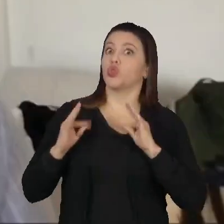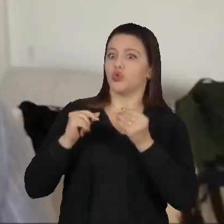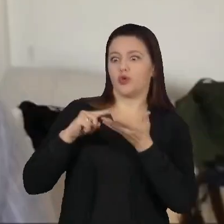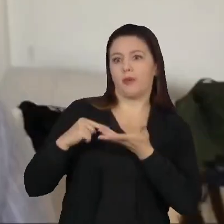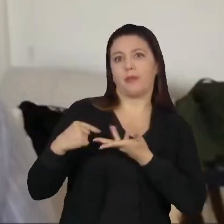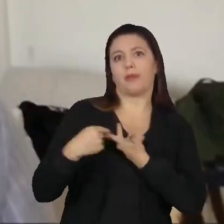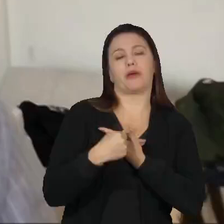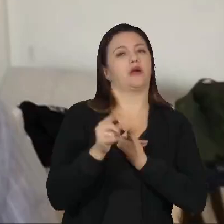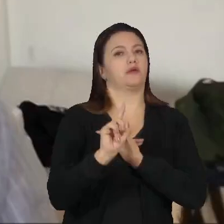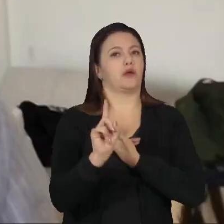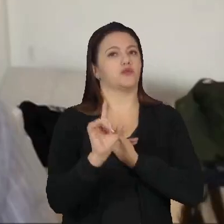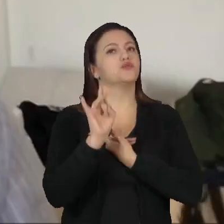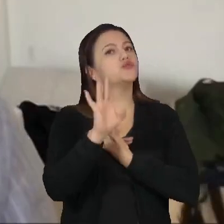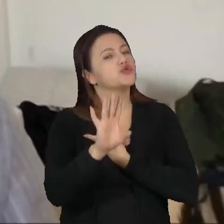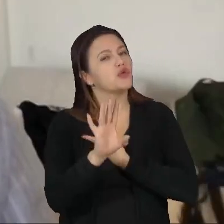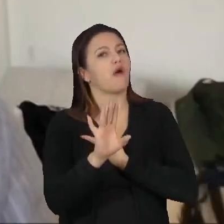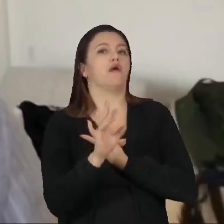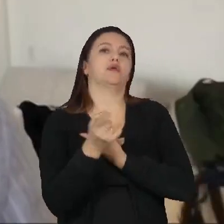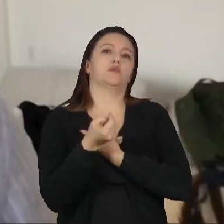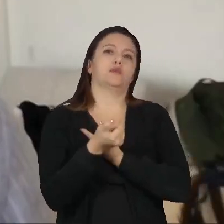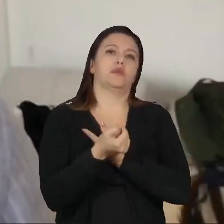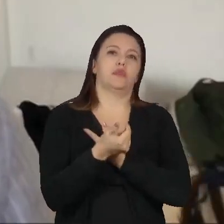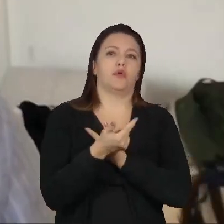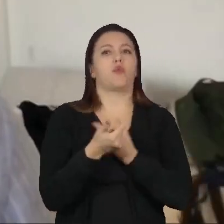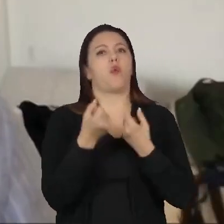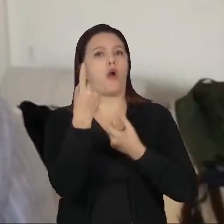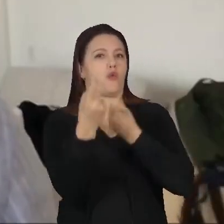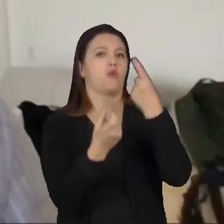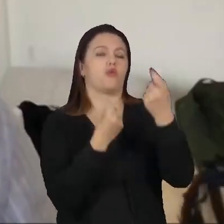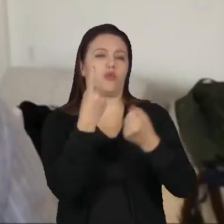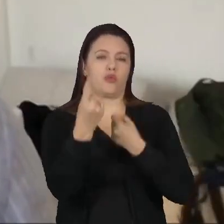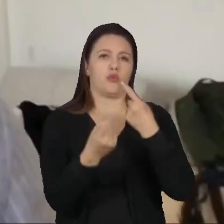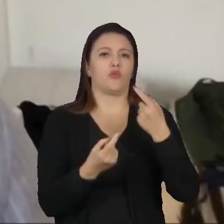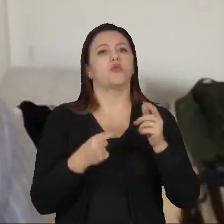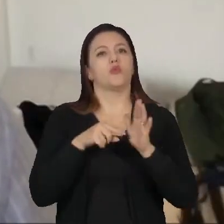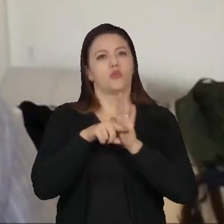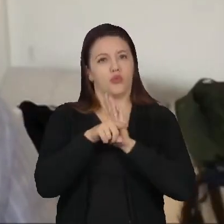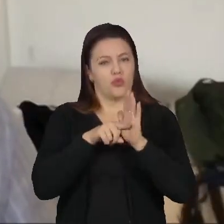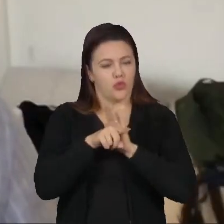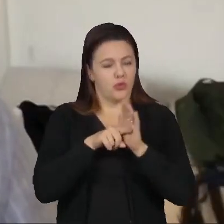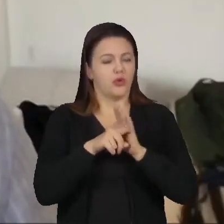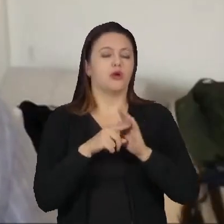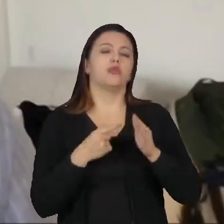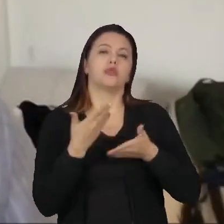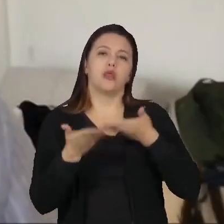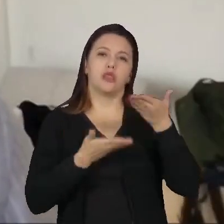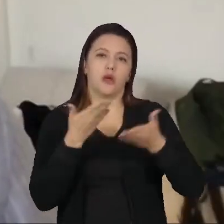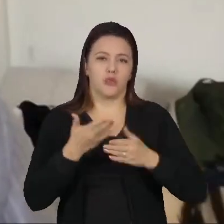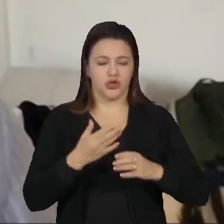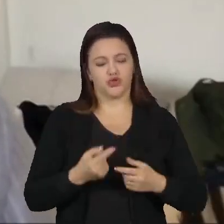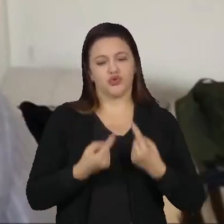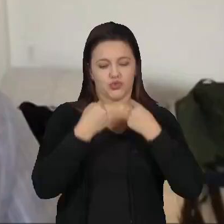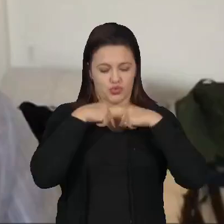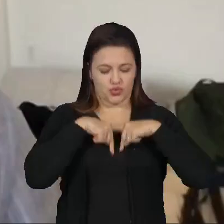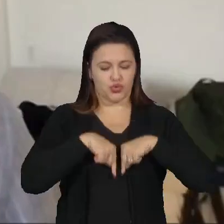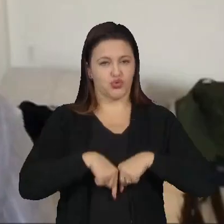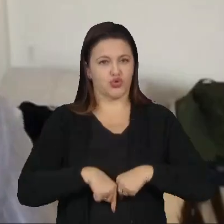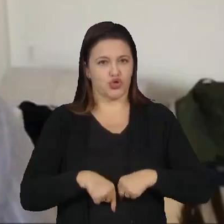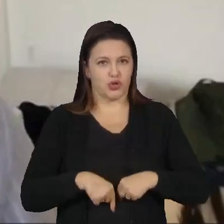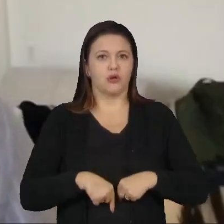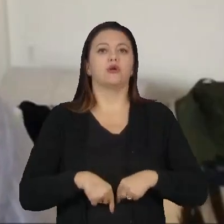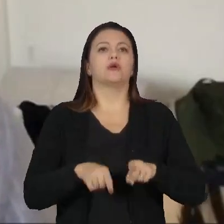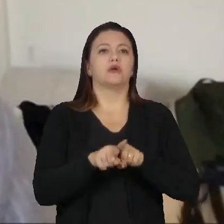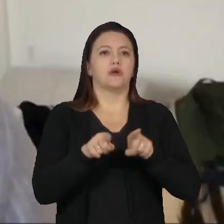verdade, parte disso está disponível no SUS. Os tratamentos endoscópicos, eles estão disponíveis no SUS.